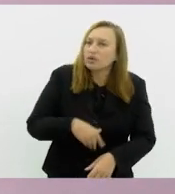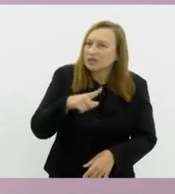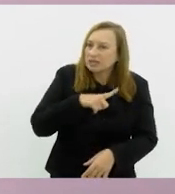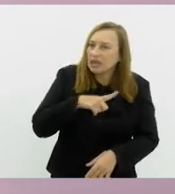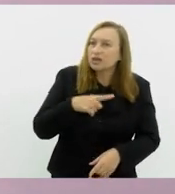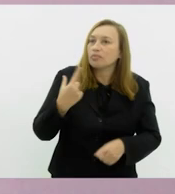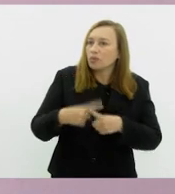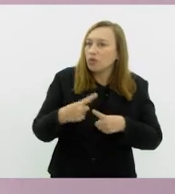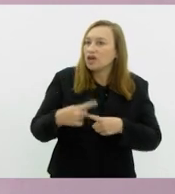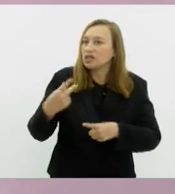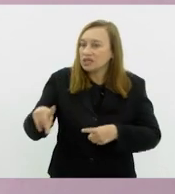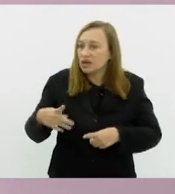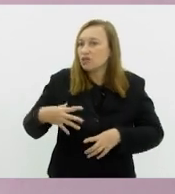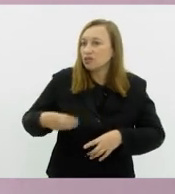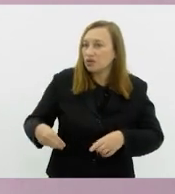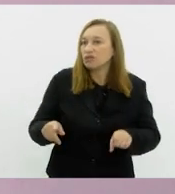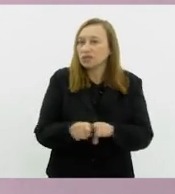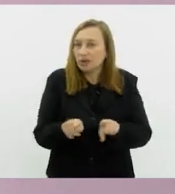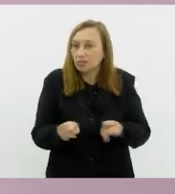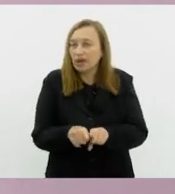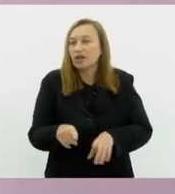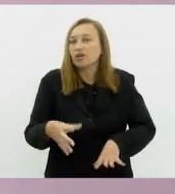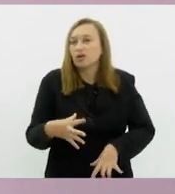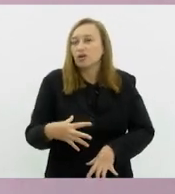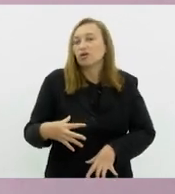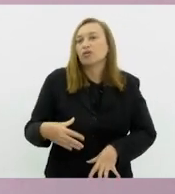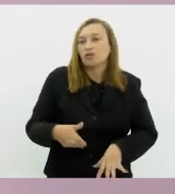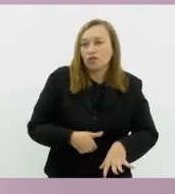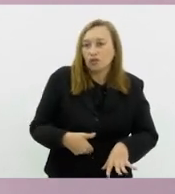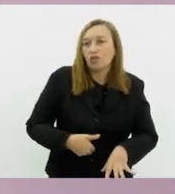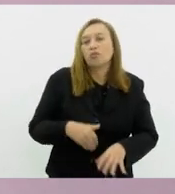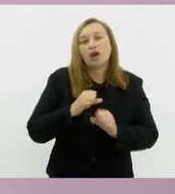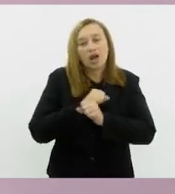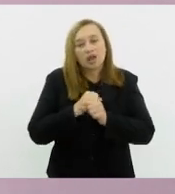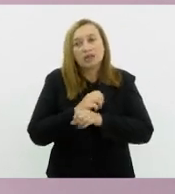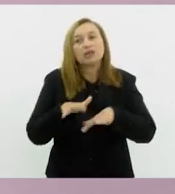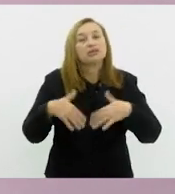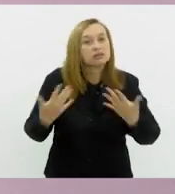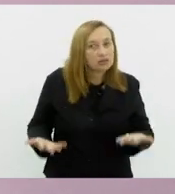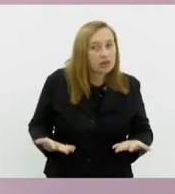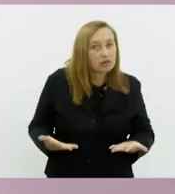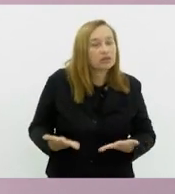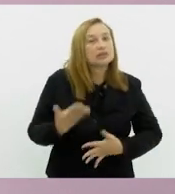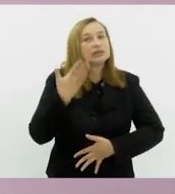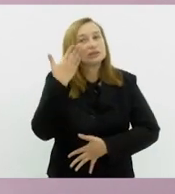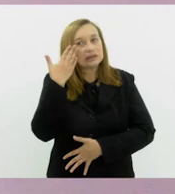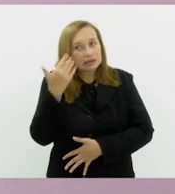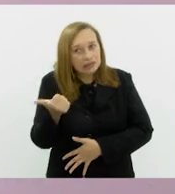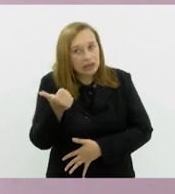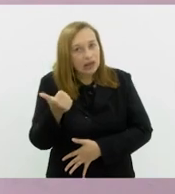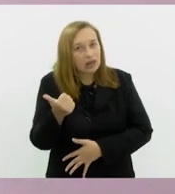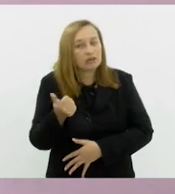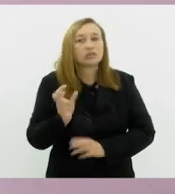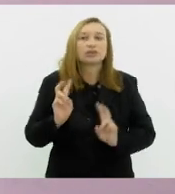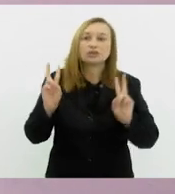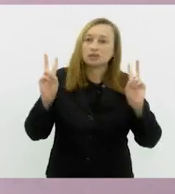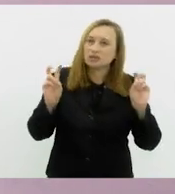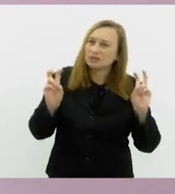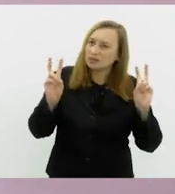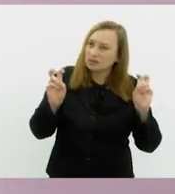sua cria, inclusive, já está passando fome há algum tempo. Então, a gente sabe dessa